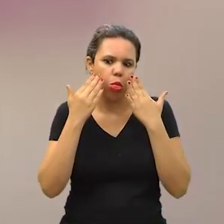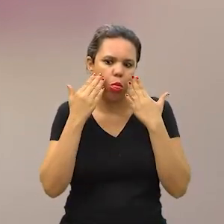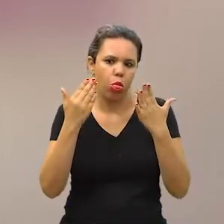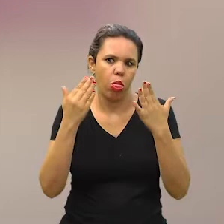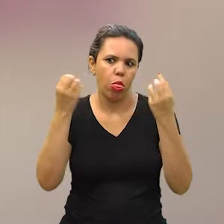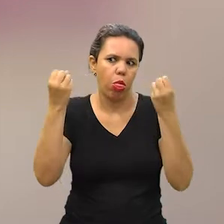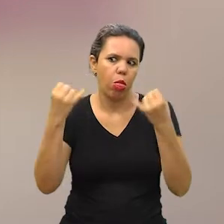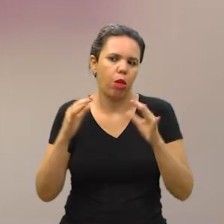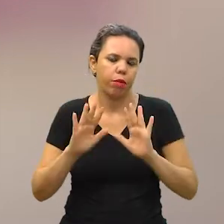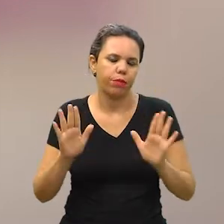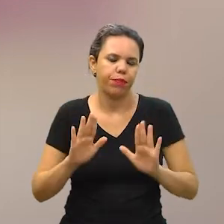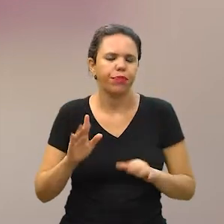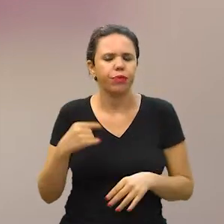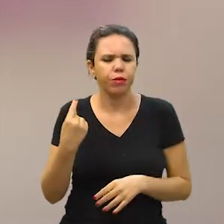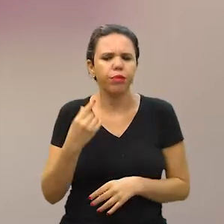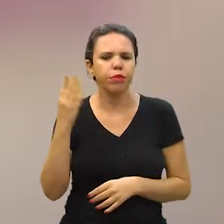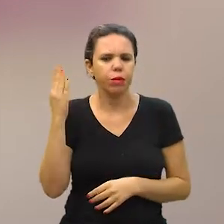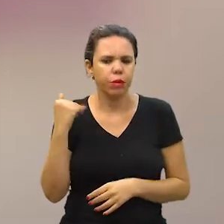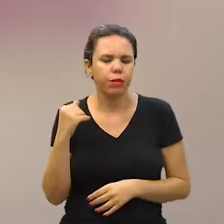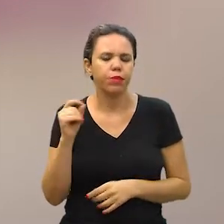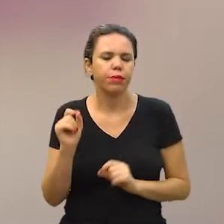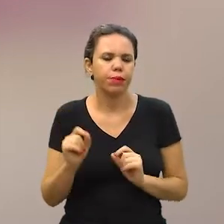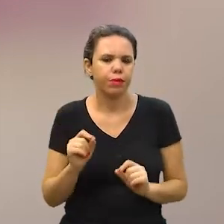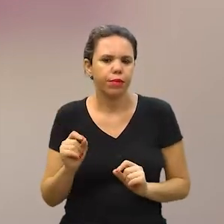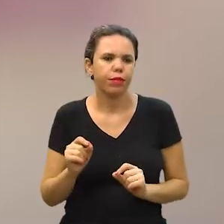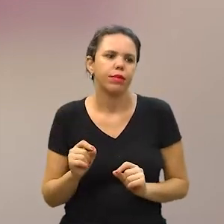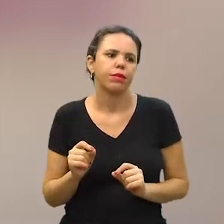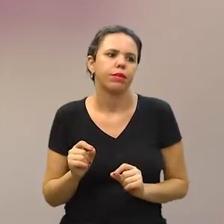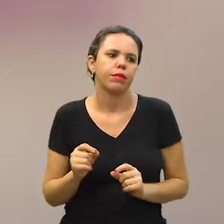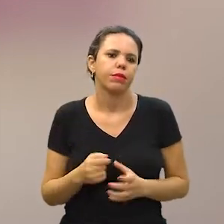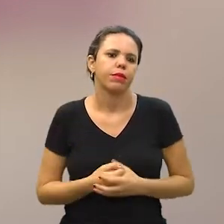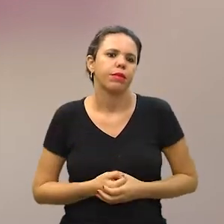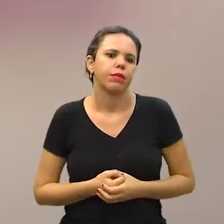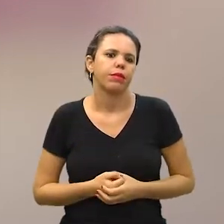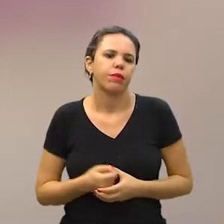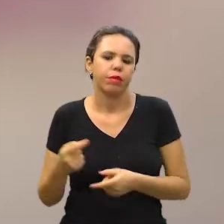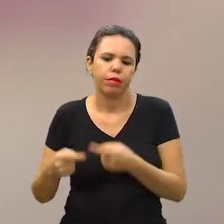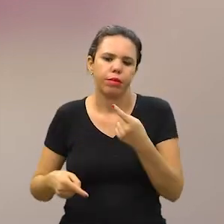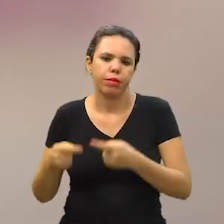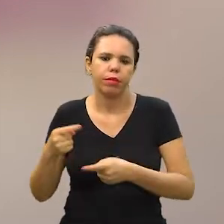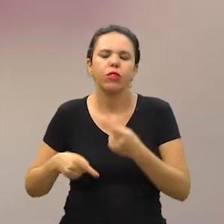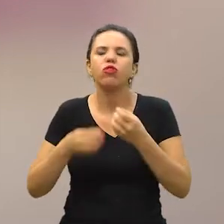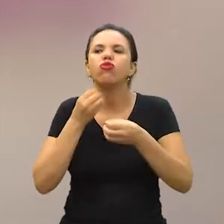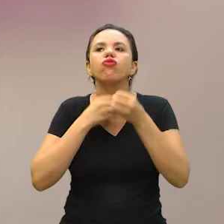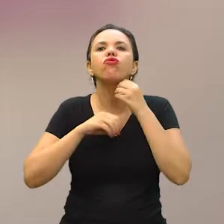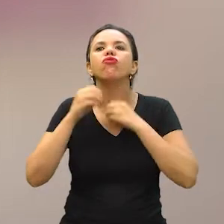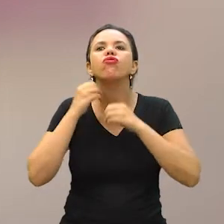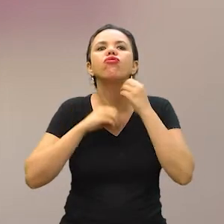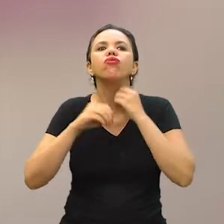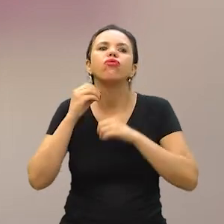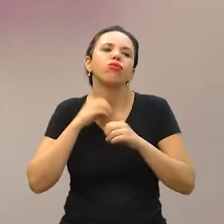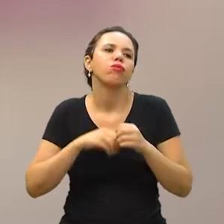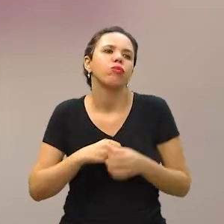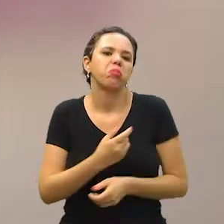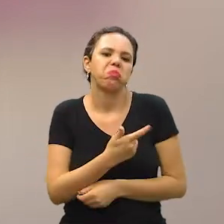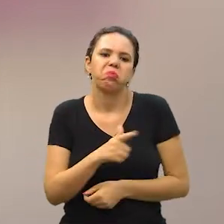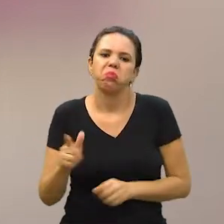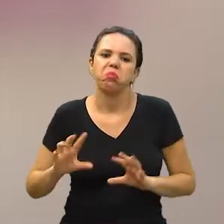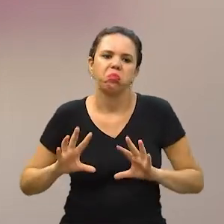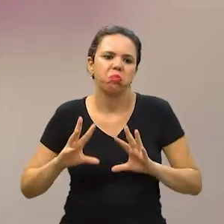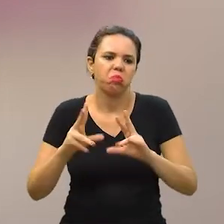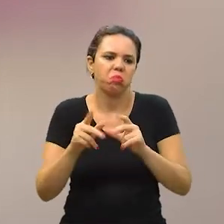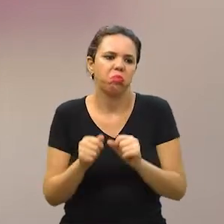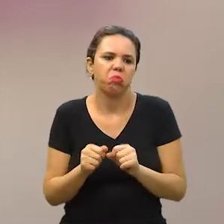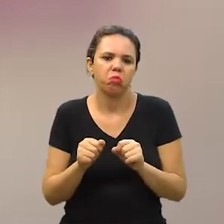bem descrita, tal. Nós sabemos, né, que é uma questão de desregulação hormonal e tal, mas como a gente não tem toda